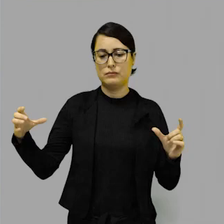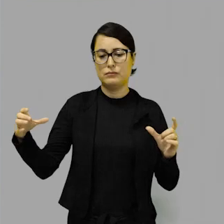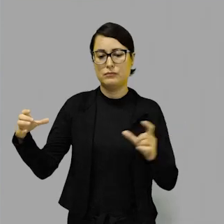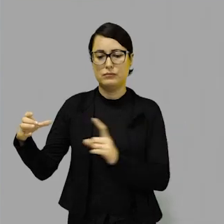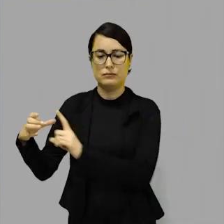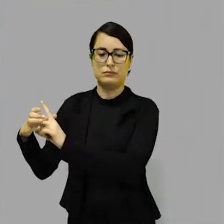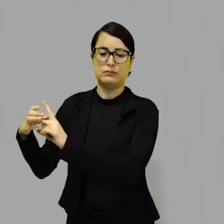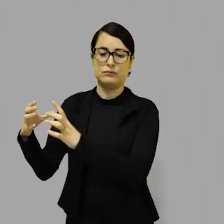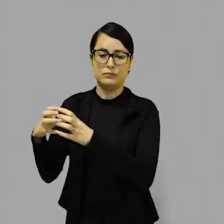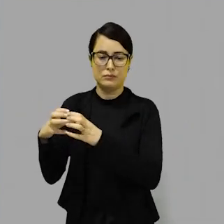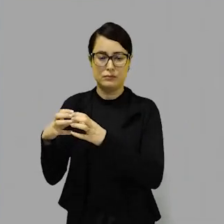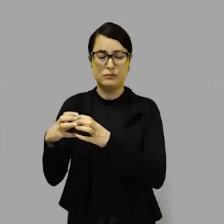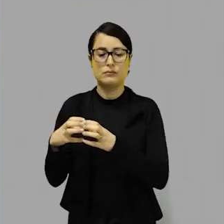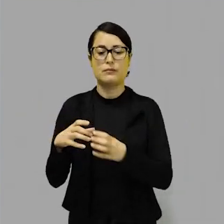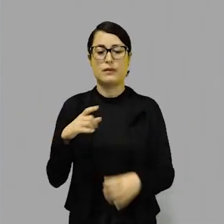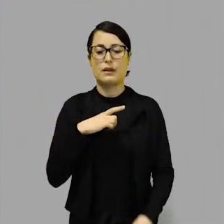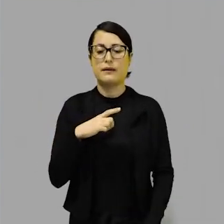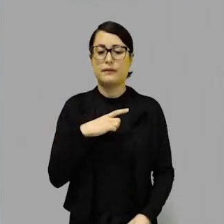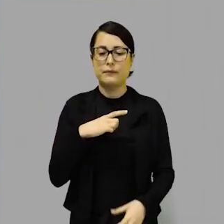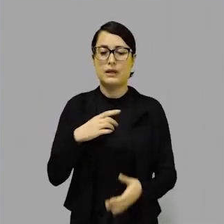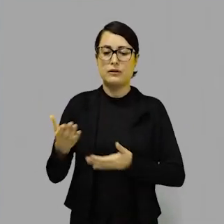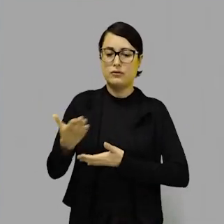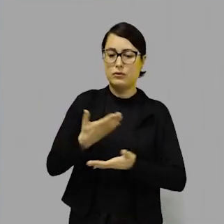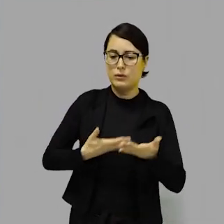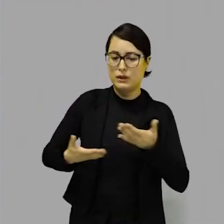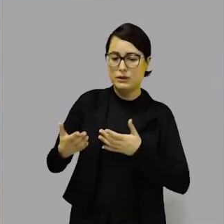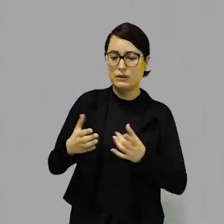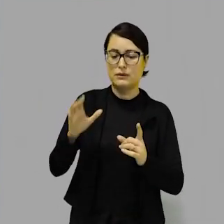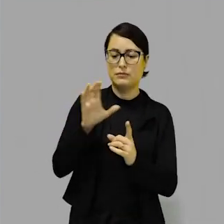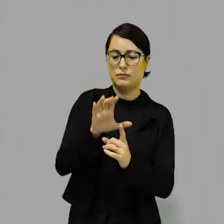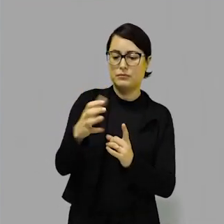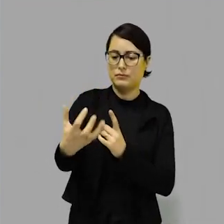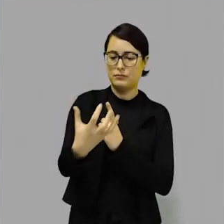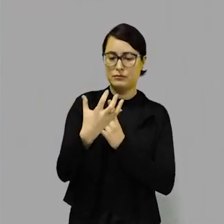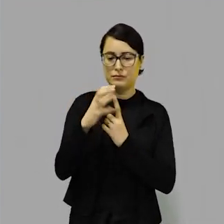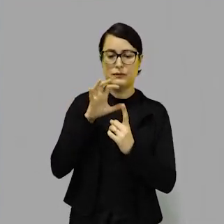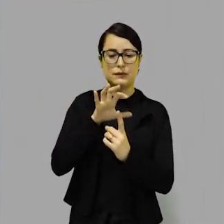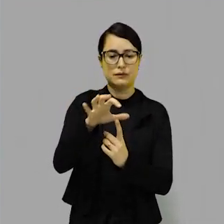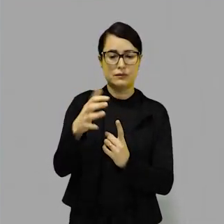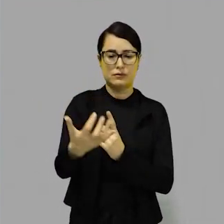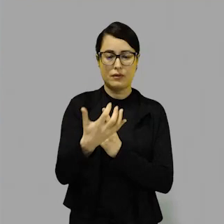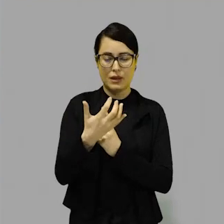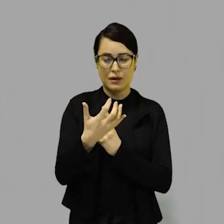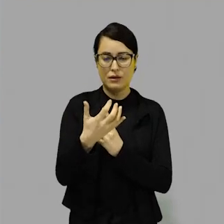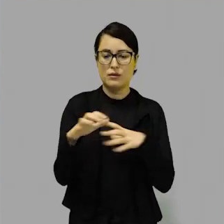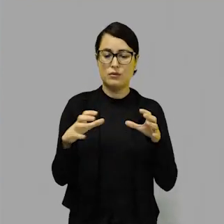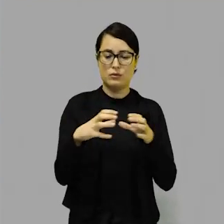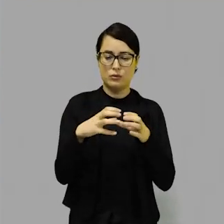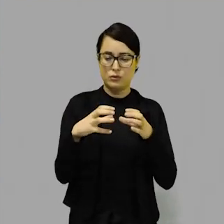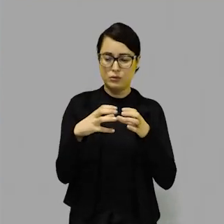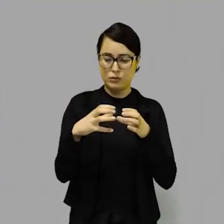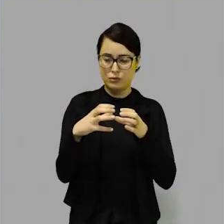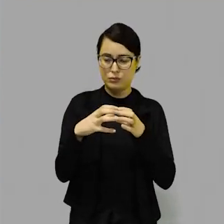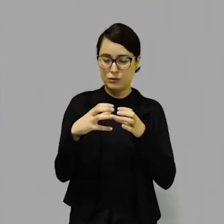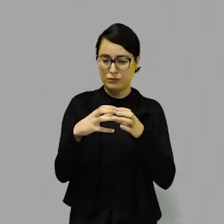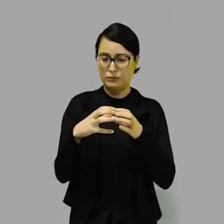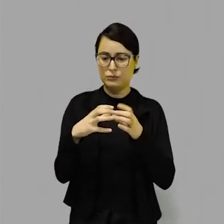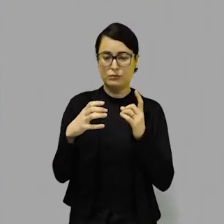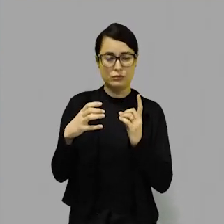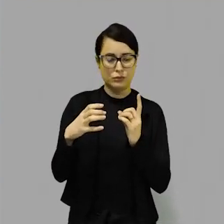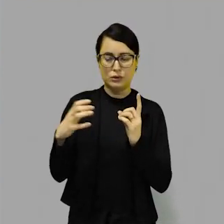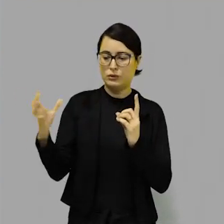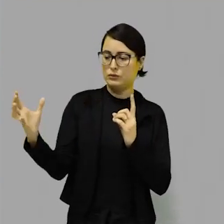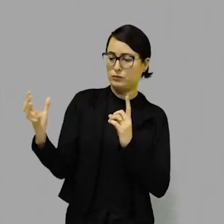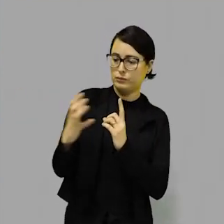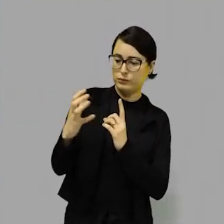é uma influência mútua. Da mesma forma que o grupo influencia o indivíduo que faz parte do grupo,